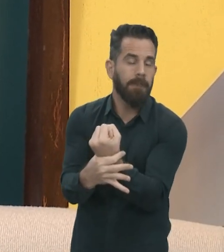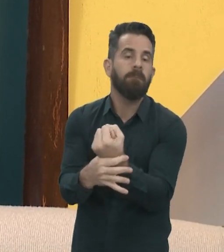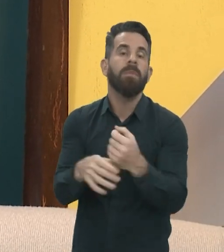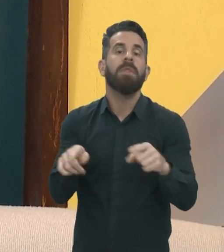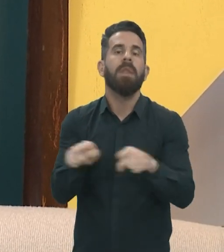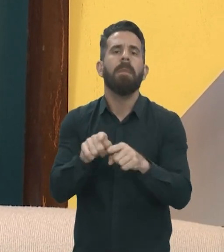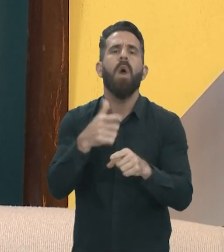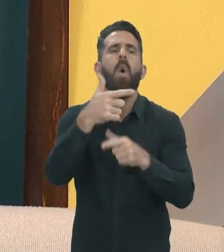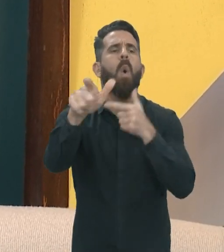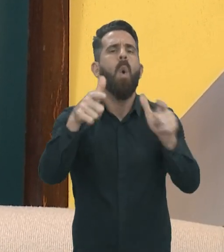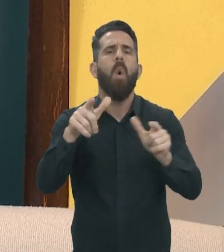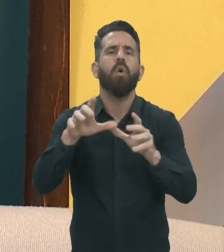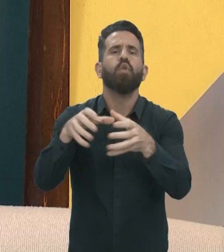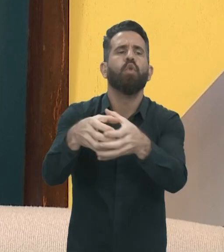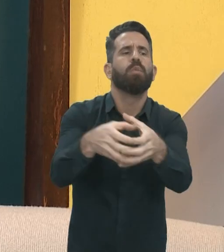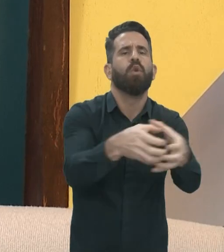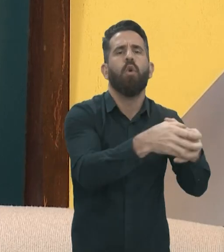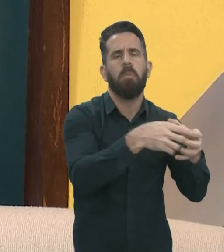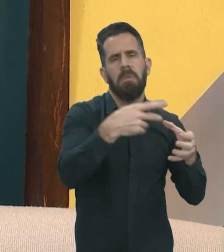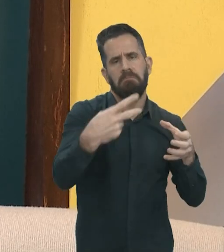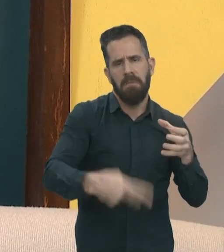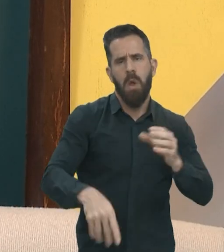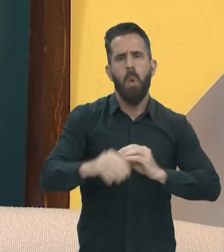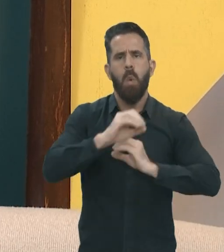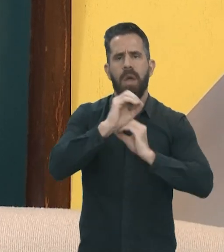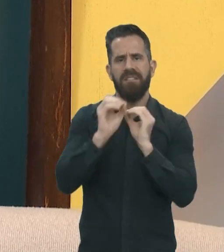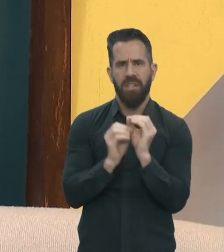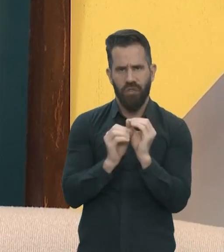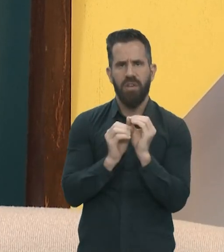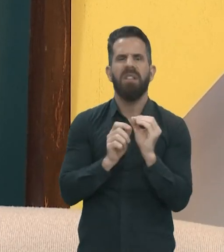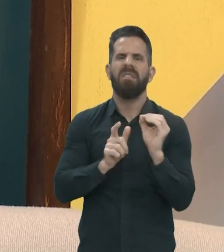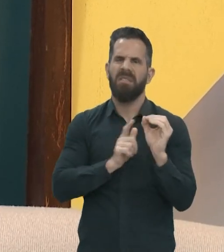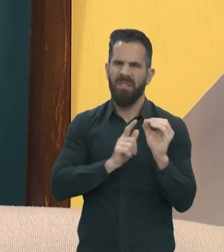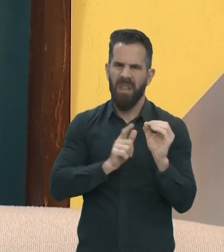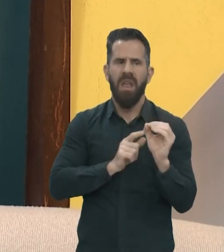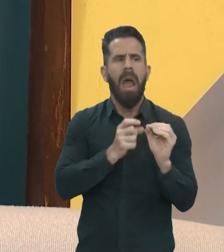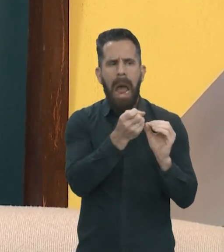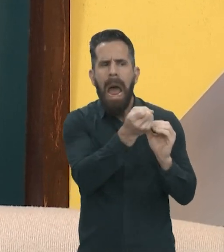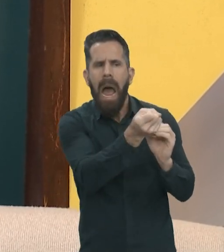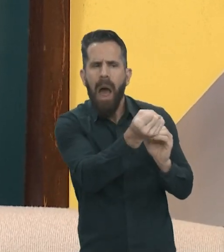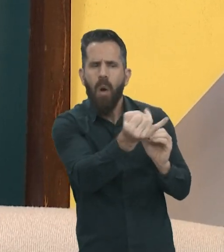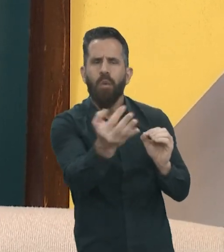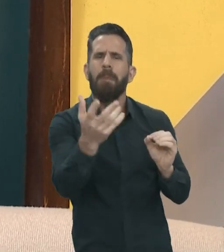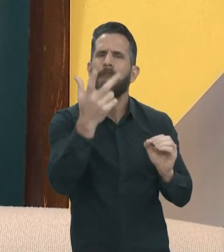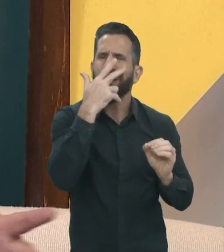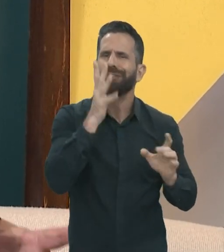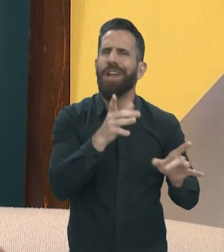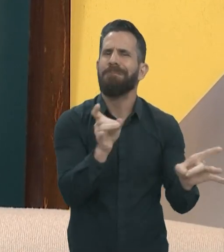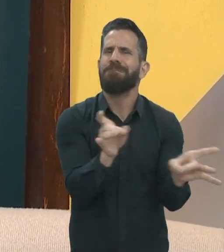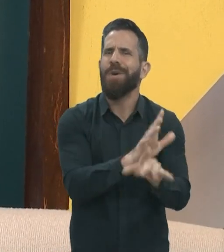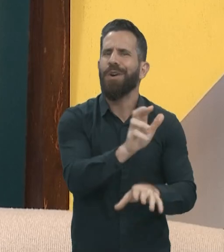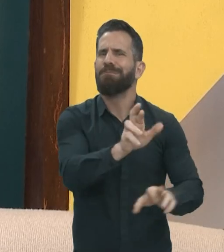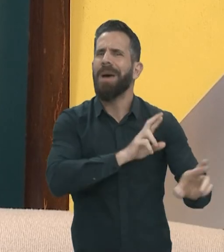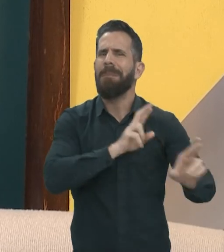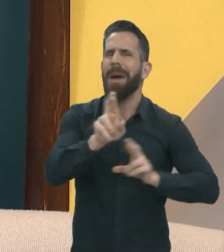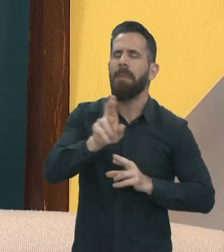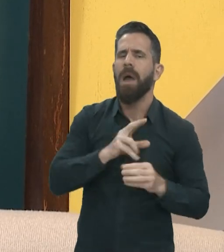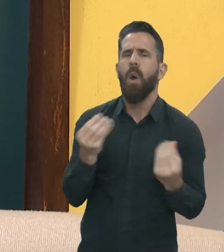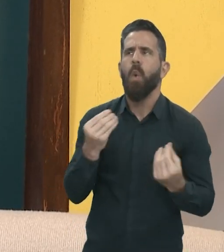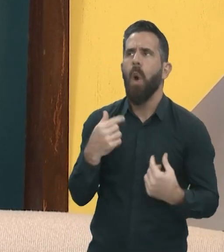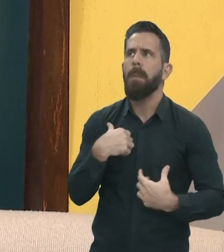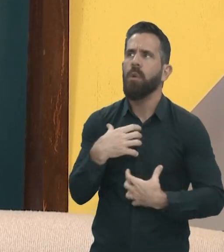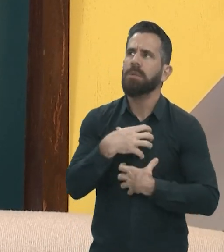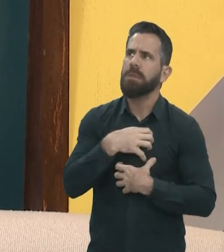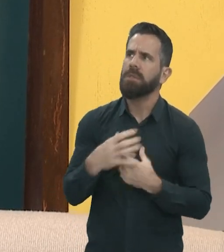coletivos organizados na nossa comunidade já trazem, né, soluções para a sua convivência ou para